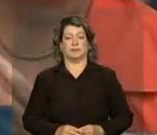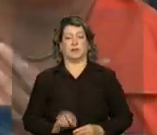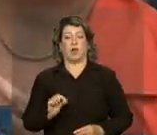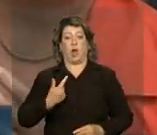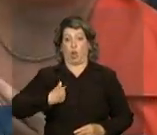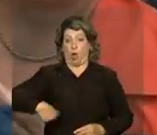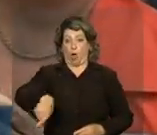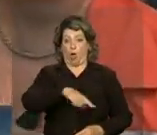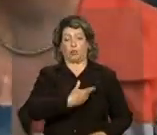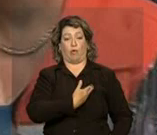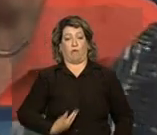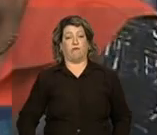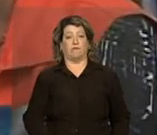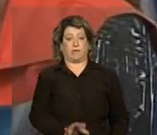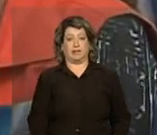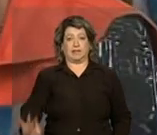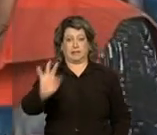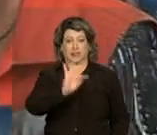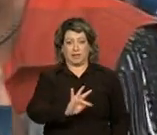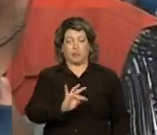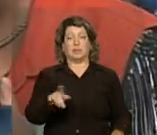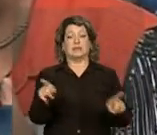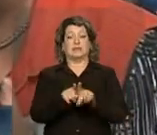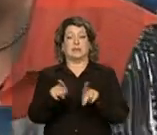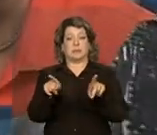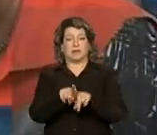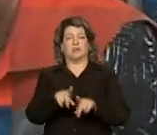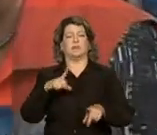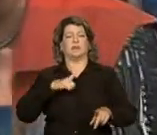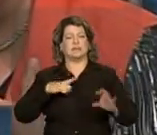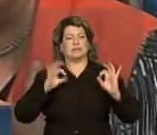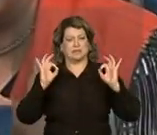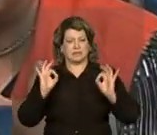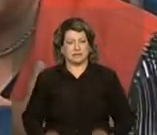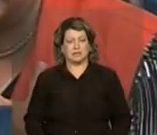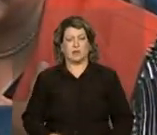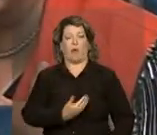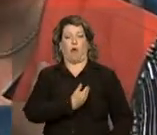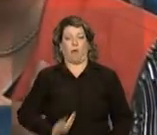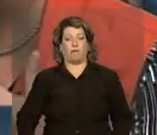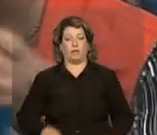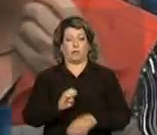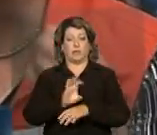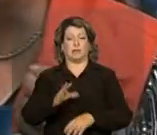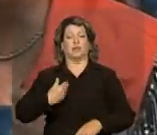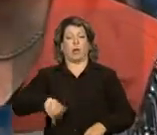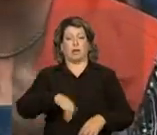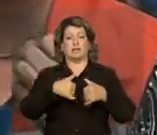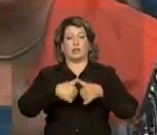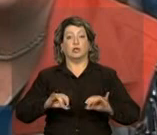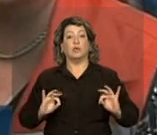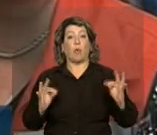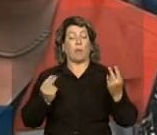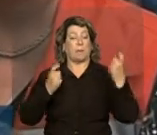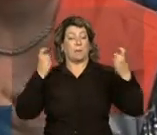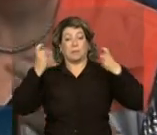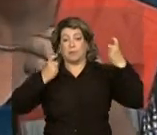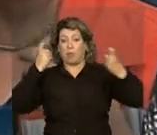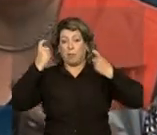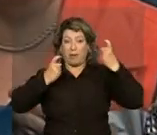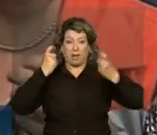nós, do governo federal, e também, eu tenho certeza, o governo do estado, estamos todos extremamente